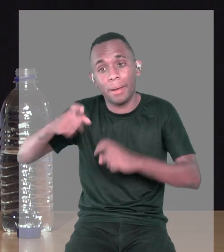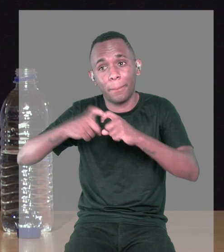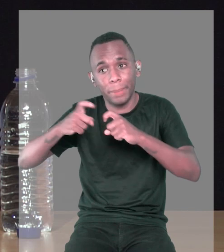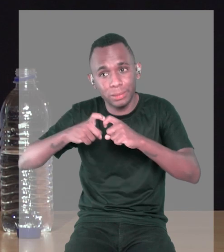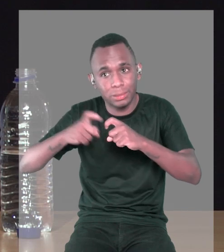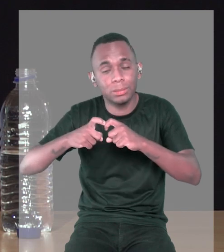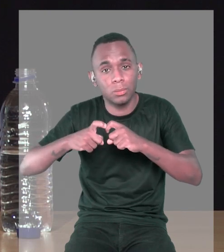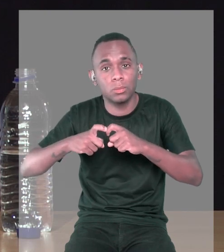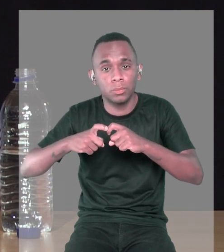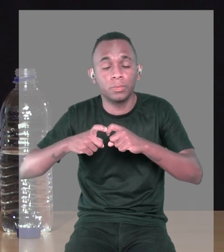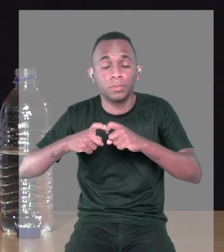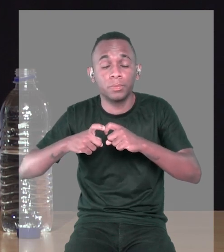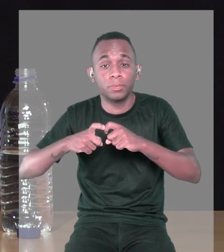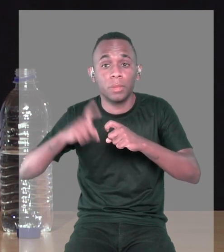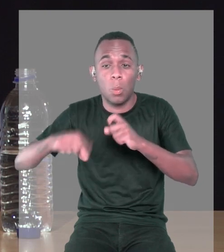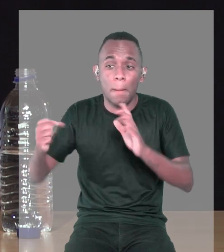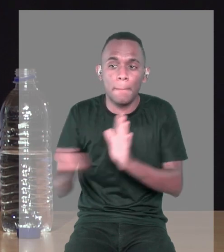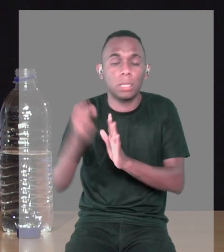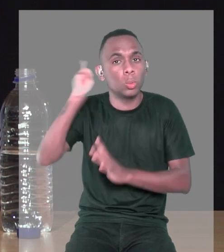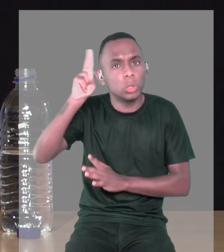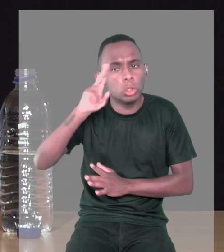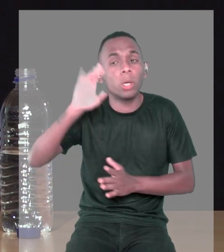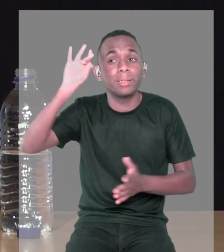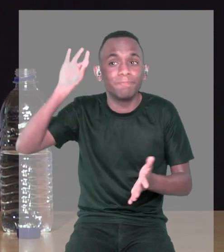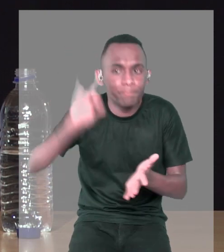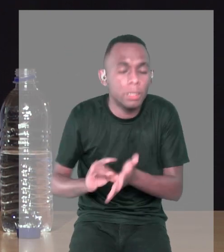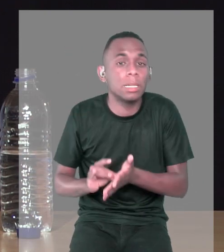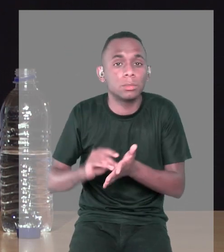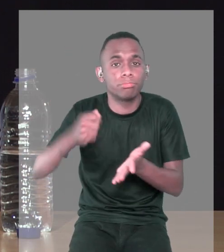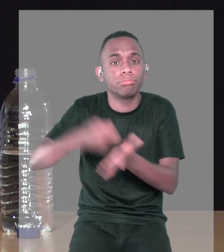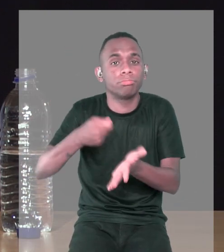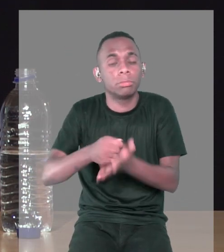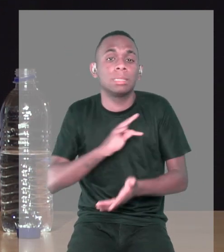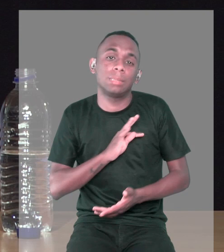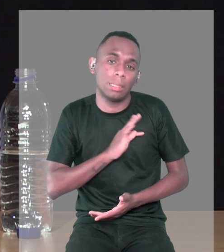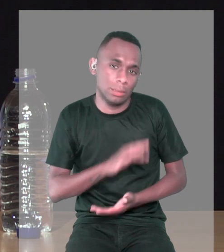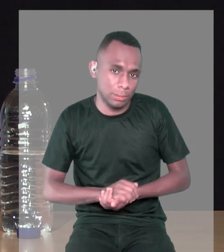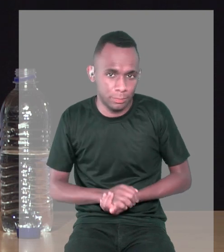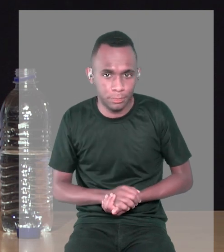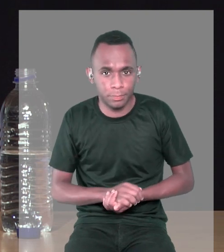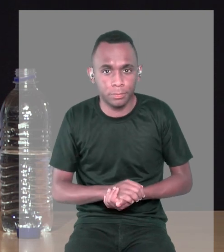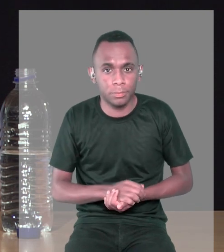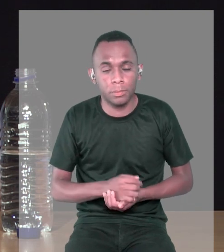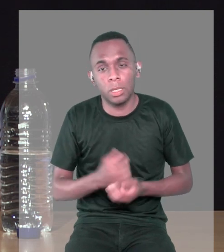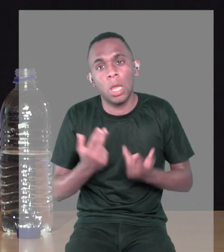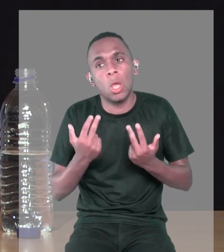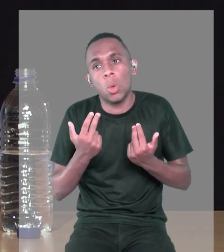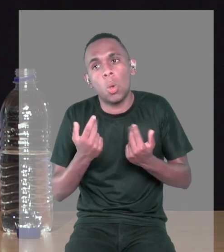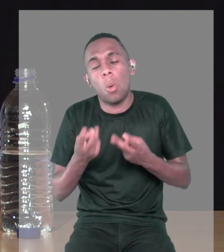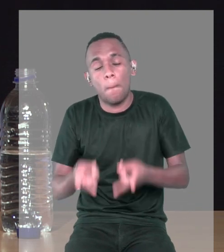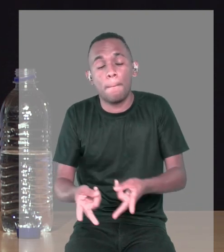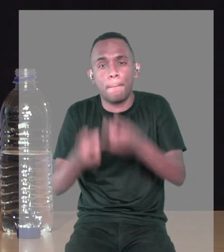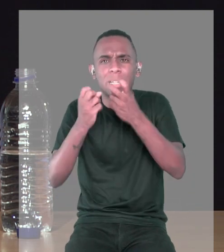medicina, um regime histórico muito mais amplo de verdade dominado pela técnica,